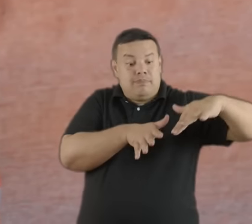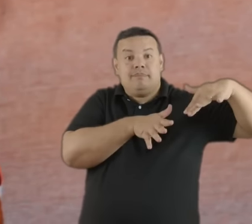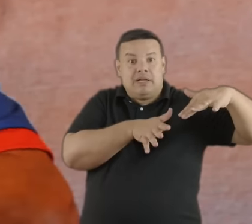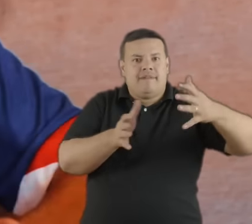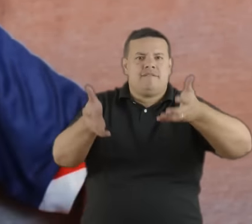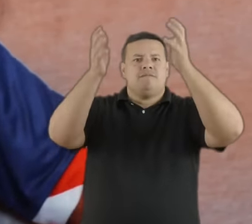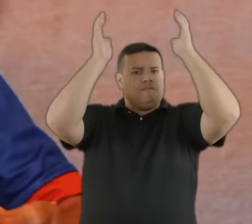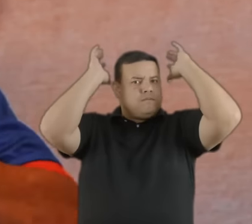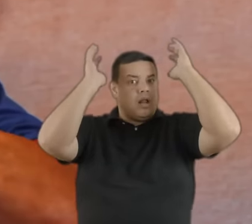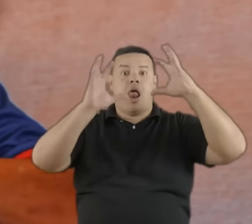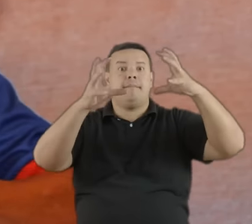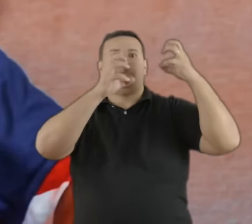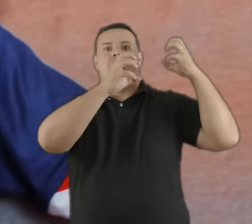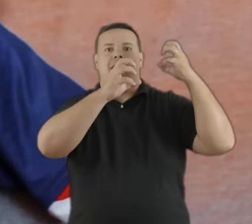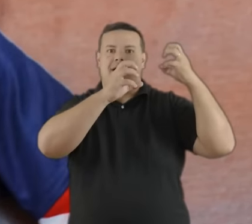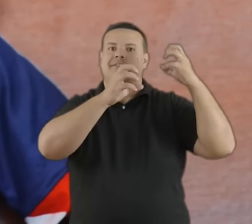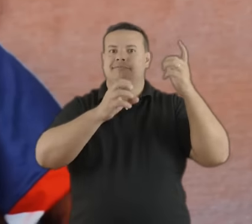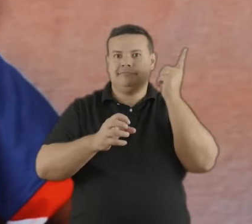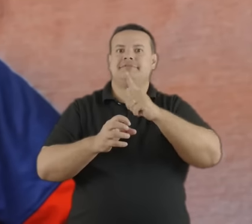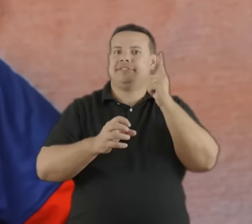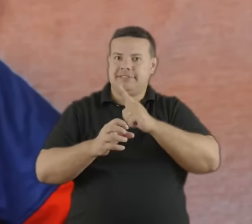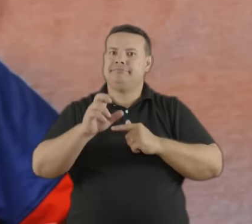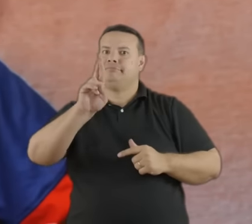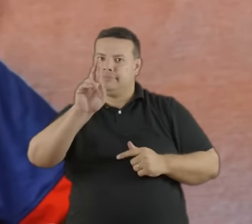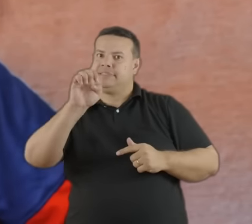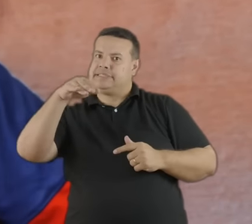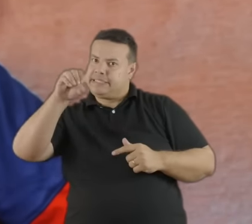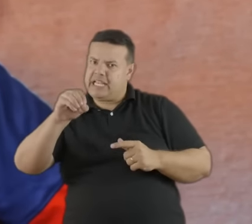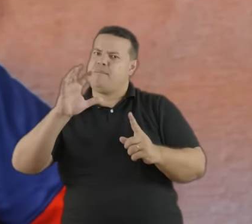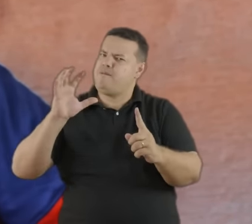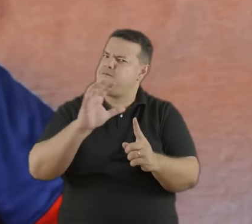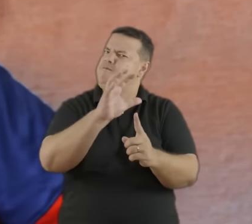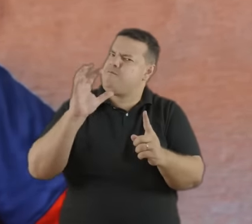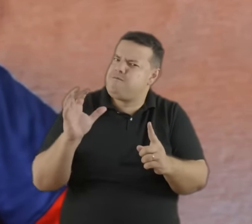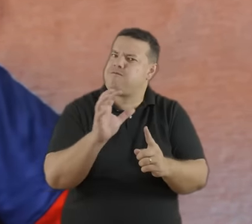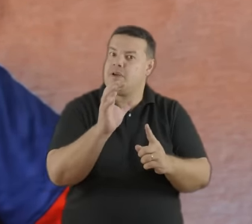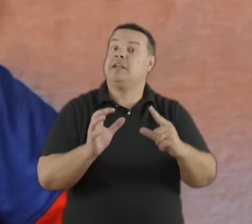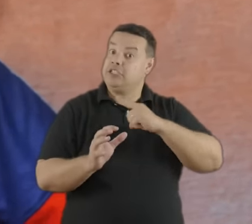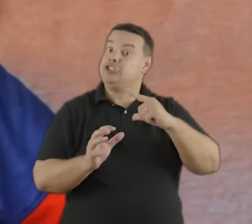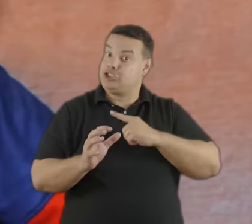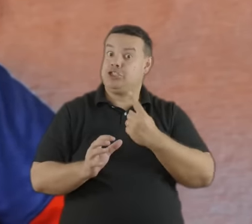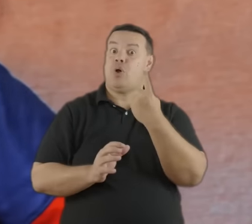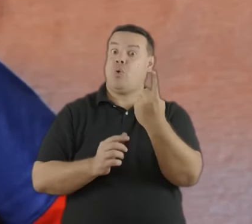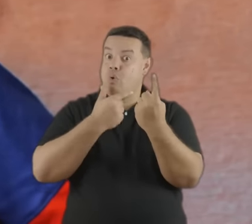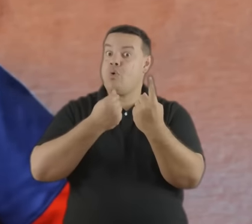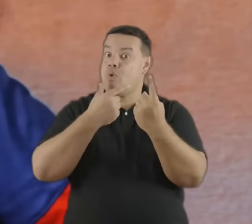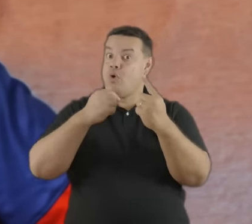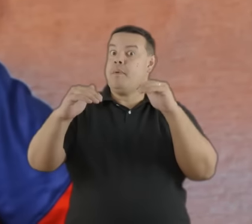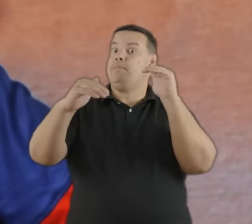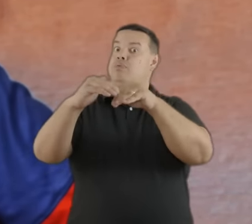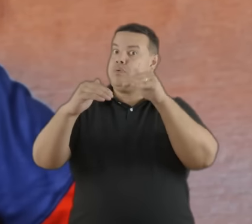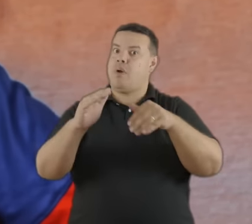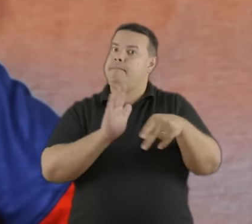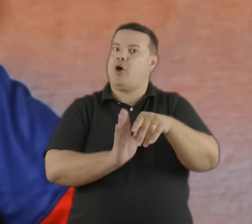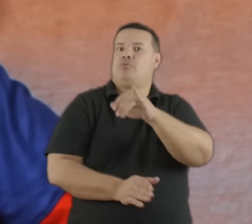curtinho, apertadinho. Uma pressão, o Remo. E ele tinha um ataque bom, tinha um centroavante que era do Madureira do Rio, emprestado,